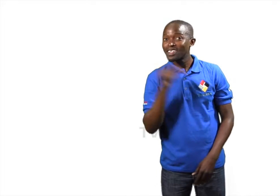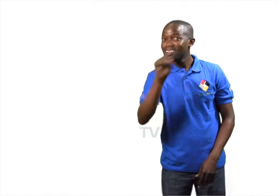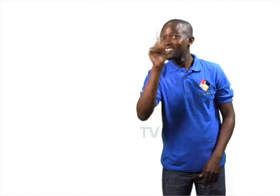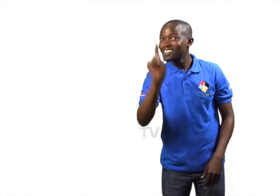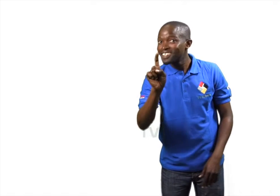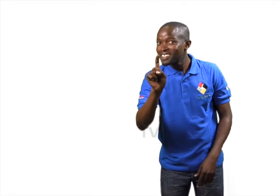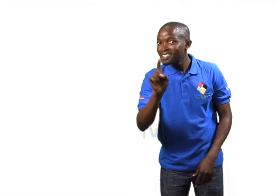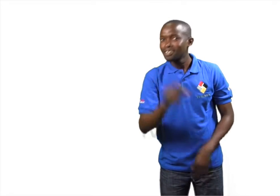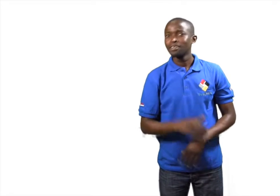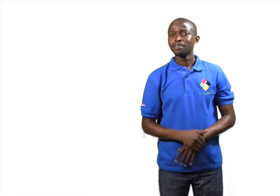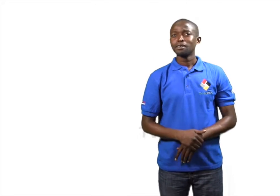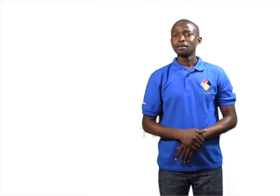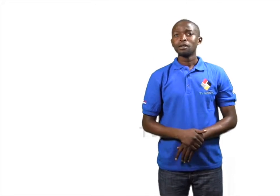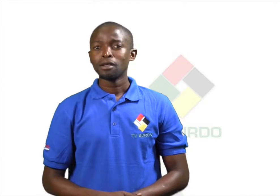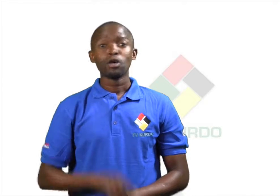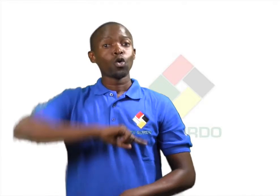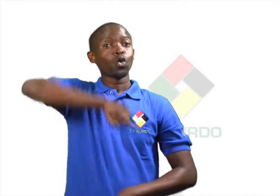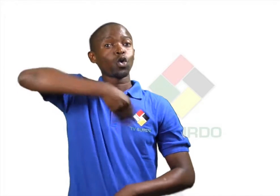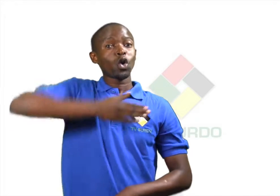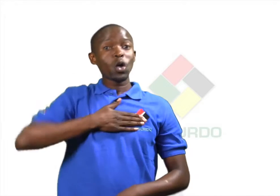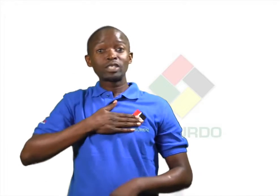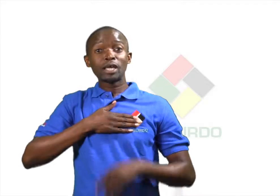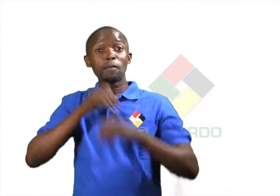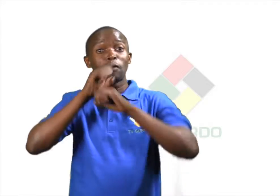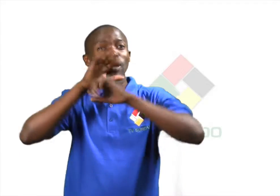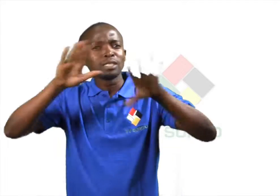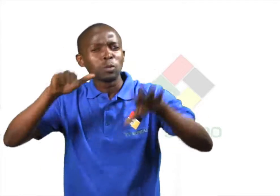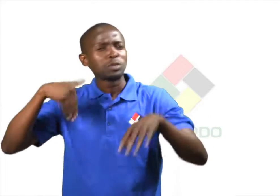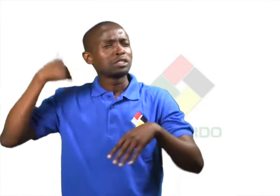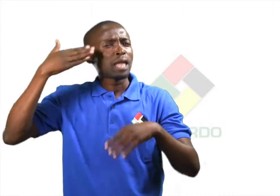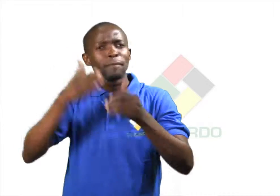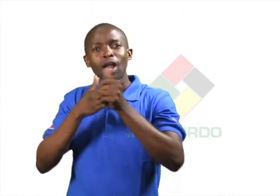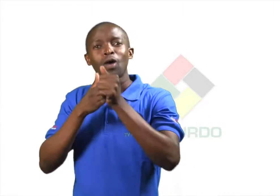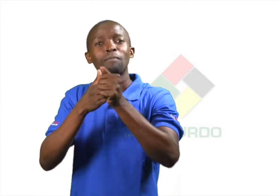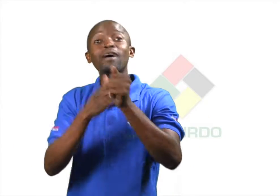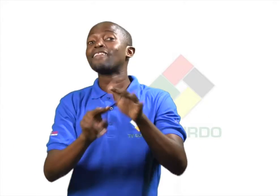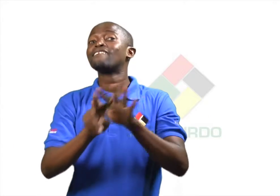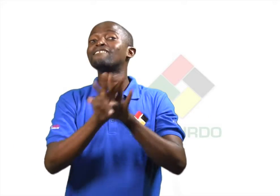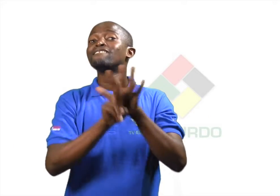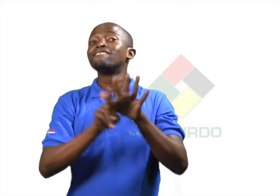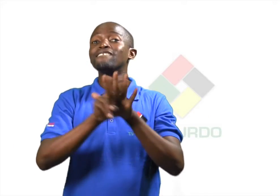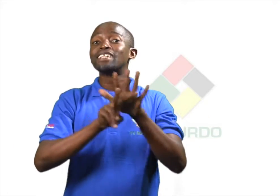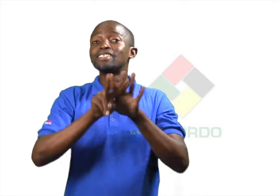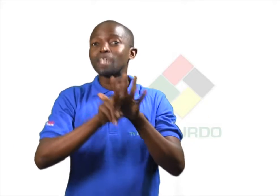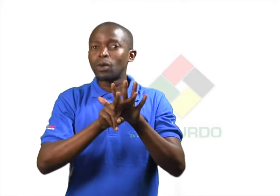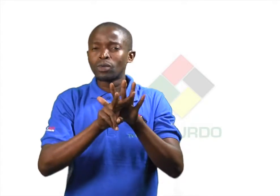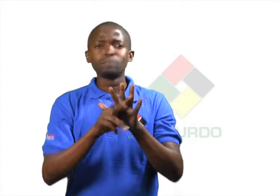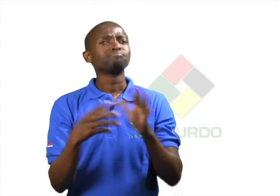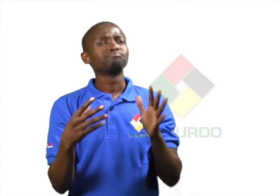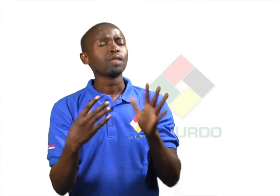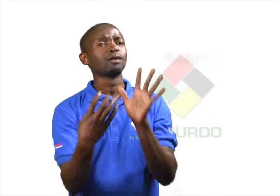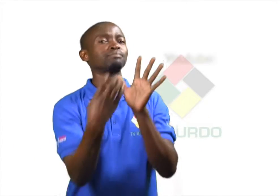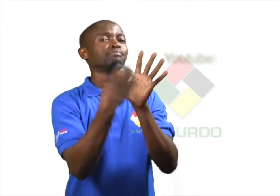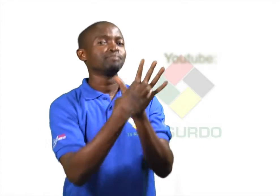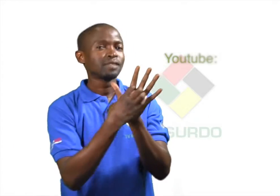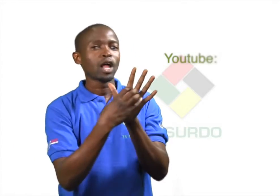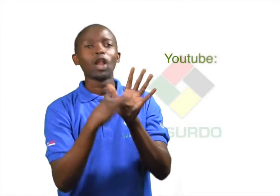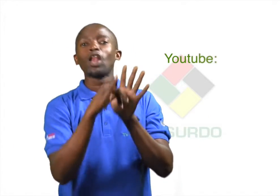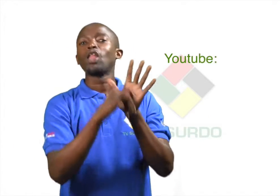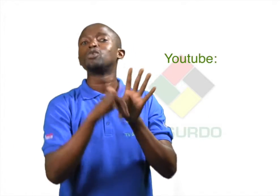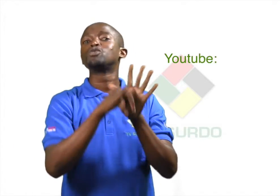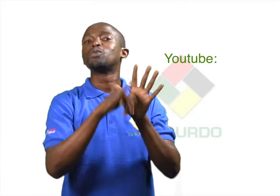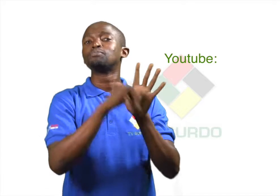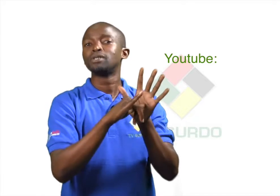Gostou? As nossas publicações são sempre acompanhadas de um vídeo que está acoplado à nossa